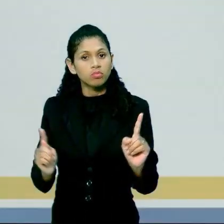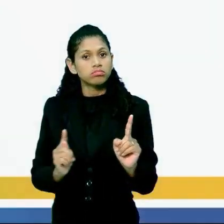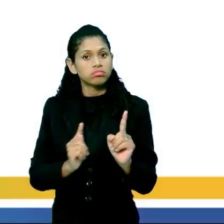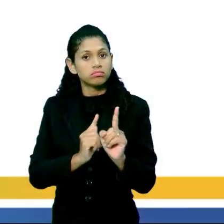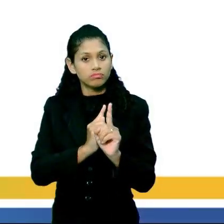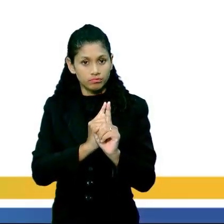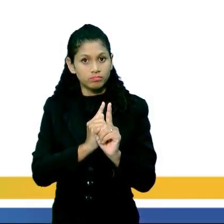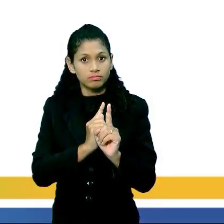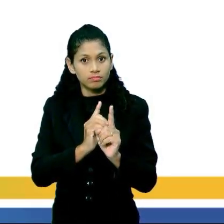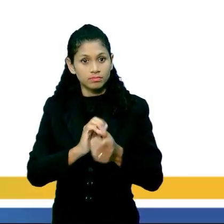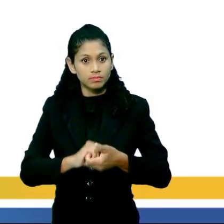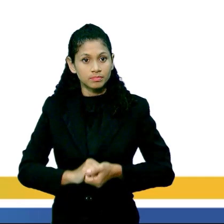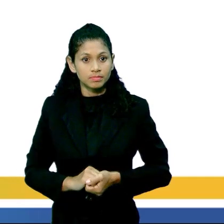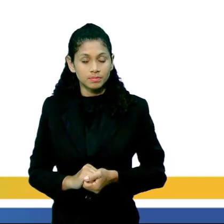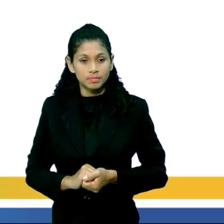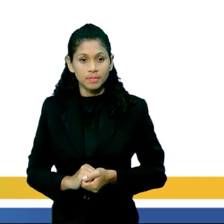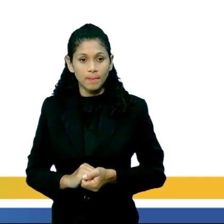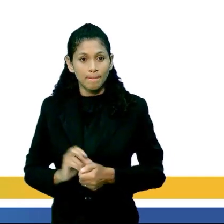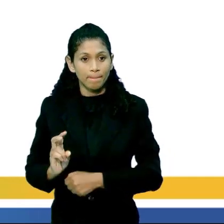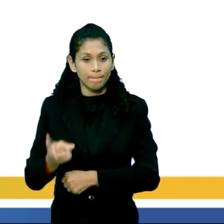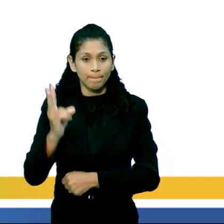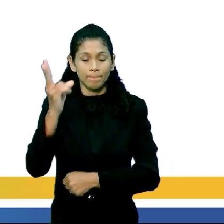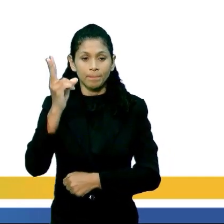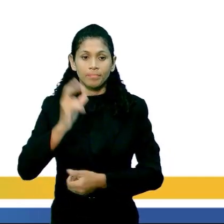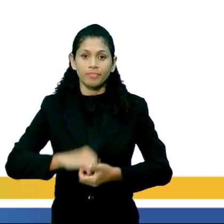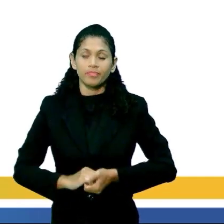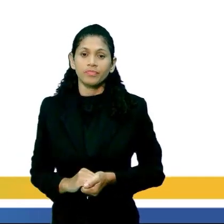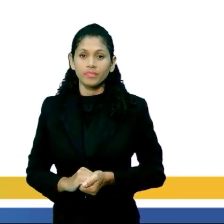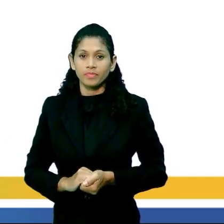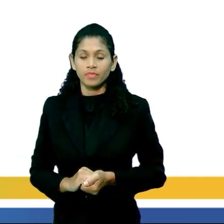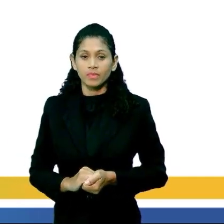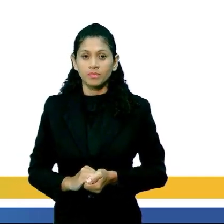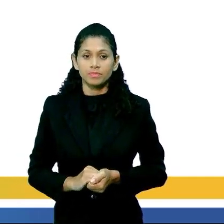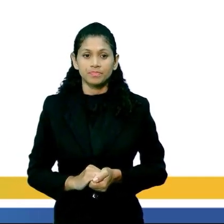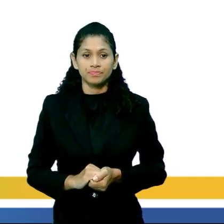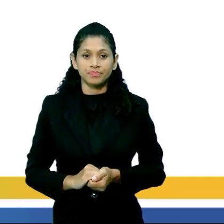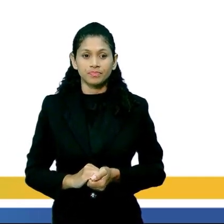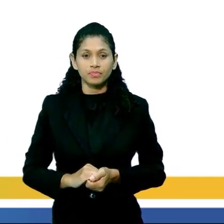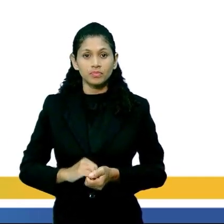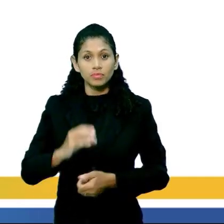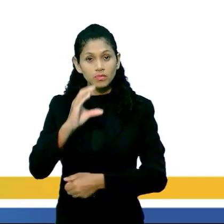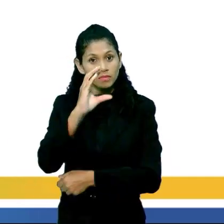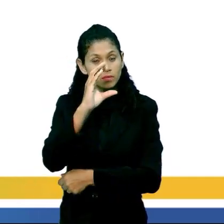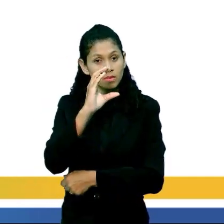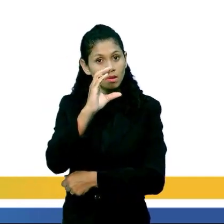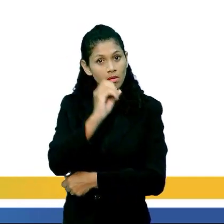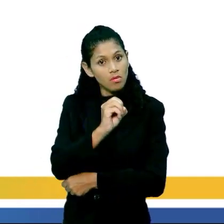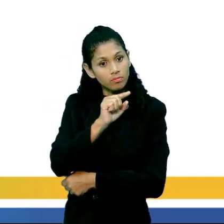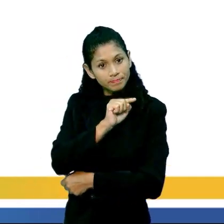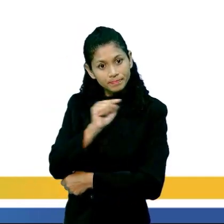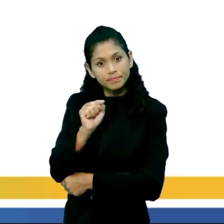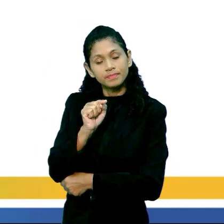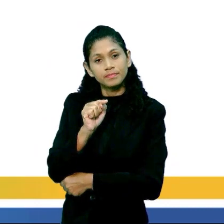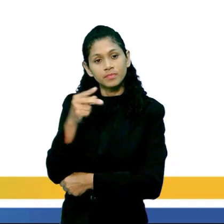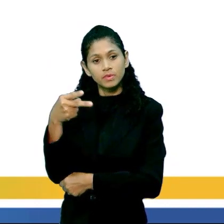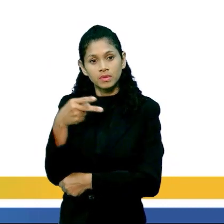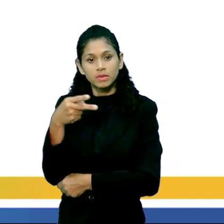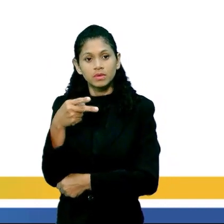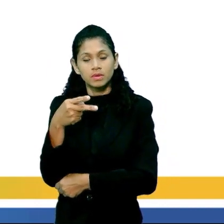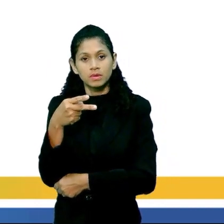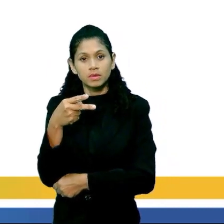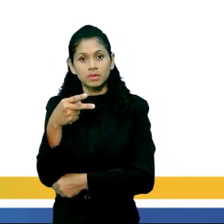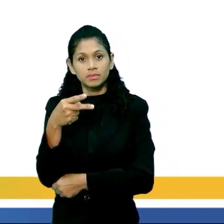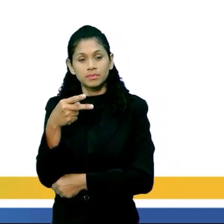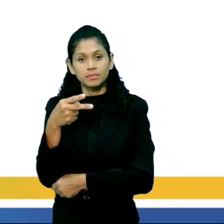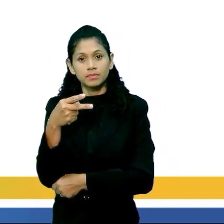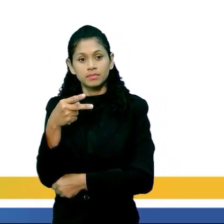trigonometria. Então, vamos lá, continuando. Nós vamos isolar agora o θ, né? θ é igual.